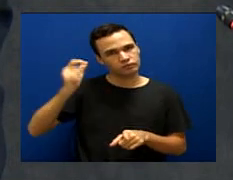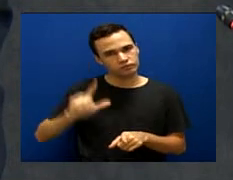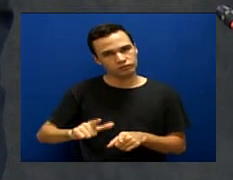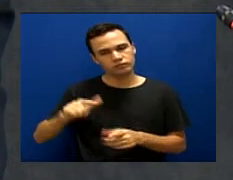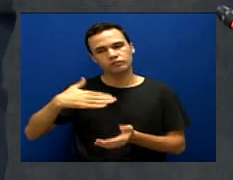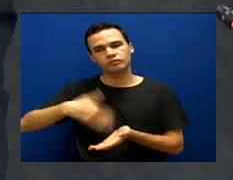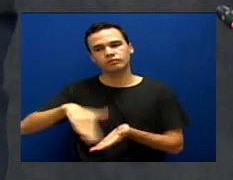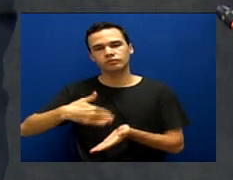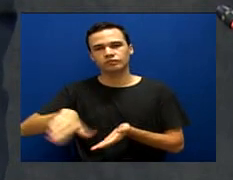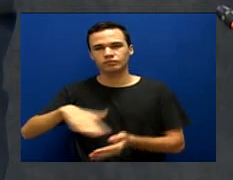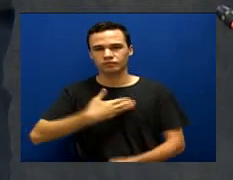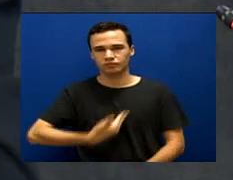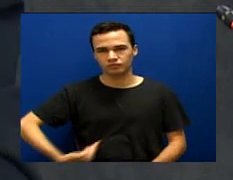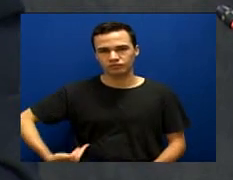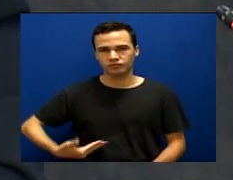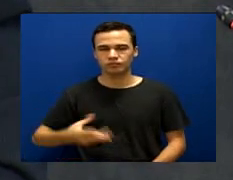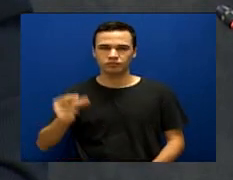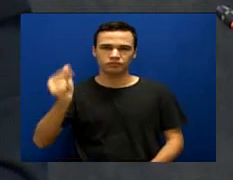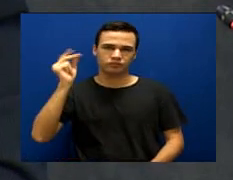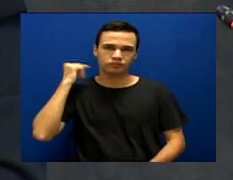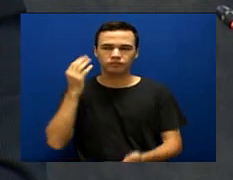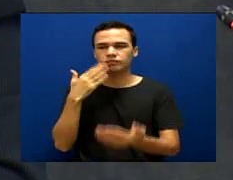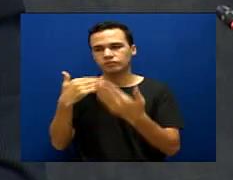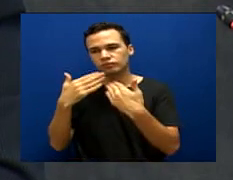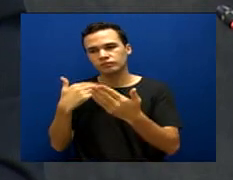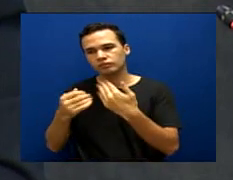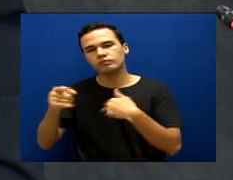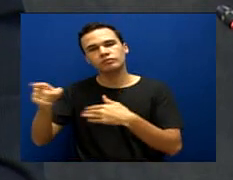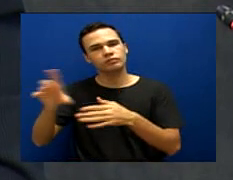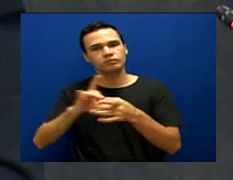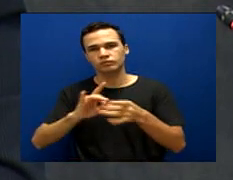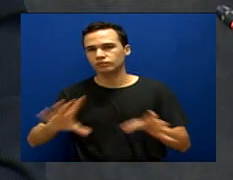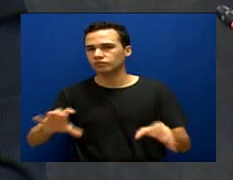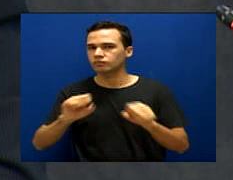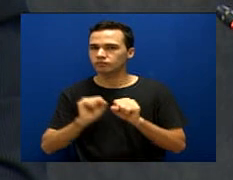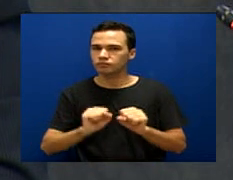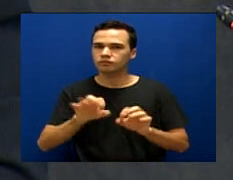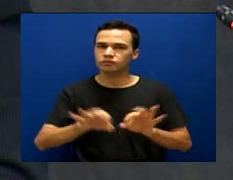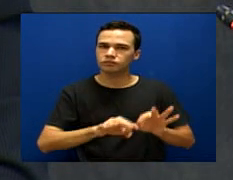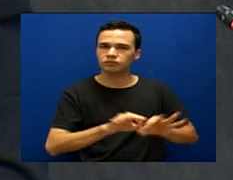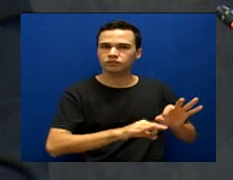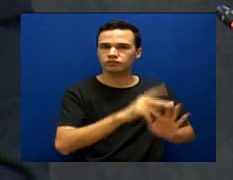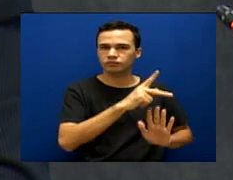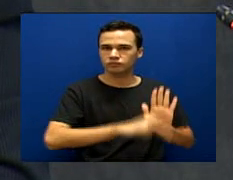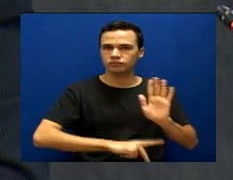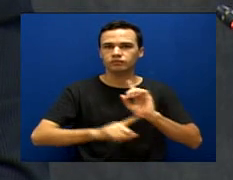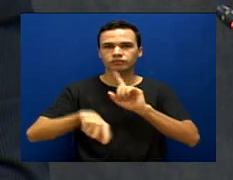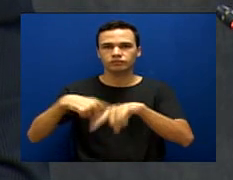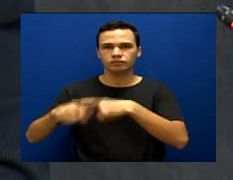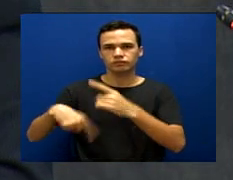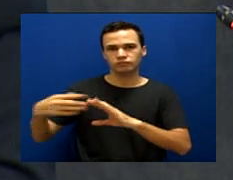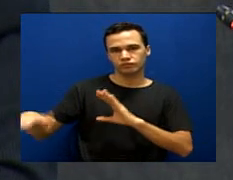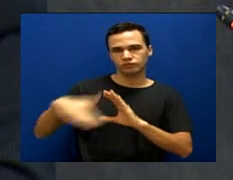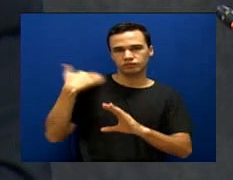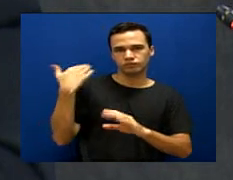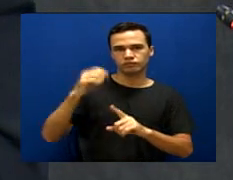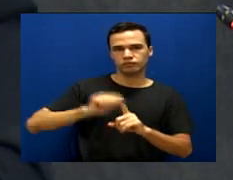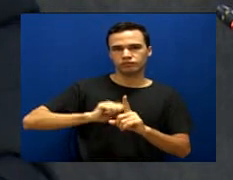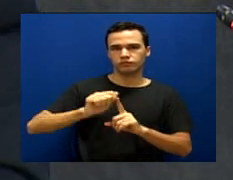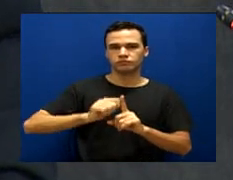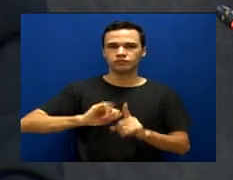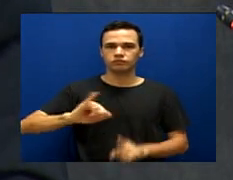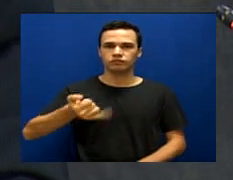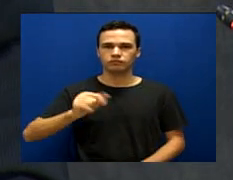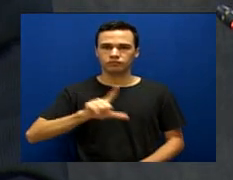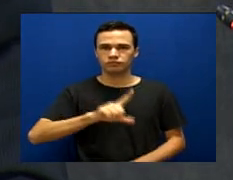secretário de governo. O último diálogo que tivemos com o GSE, ele já disponibilizou realmente para preparar o projeto e nos enviar agora para julho, né, GSE? Depois,